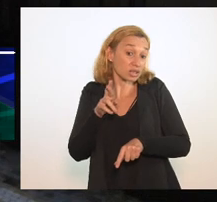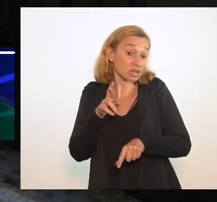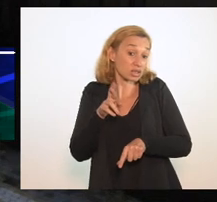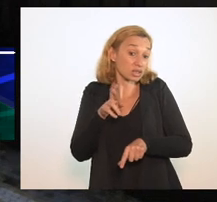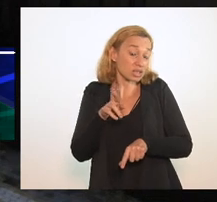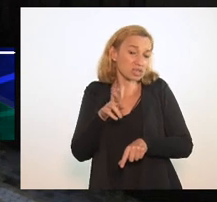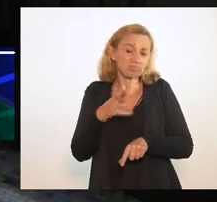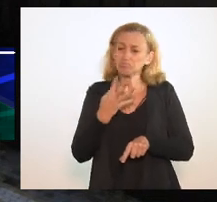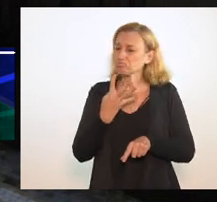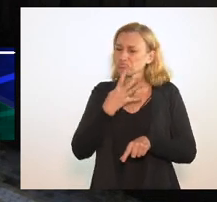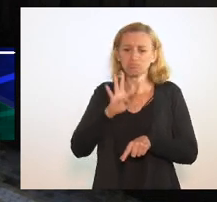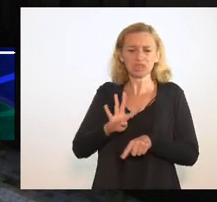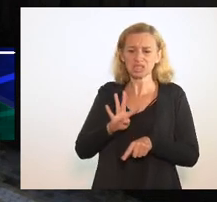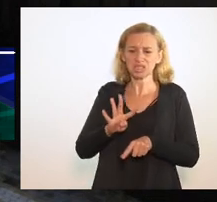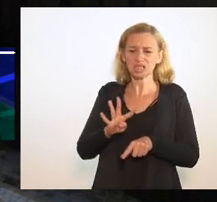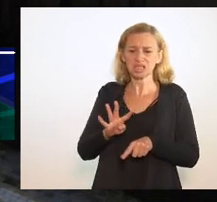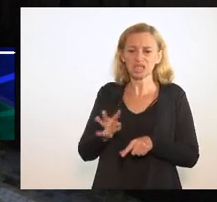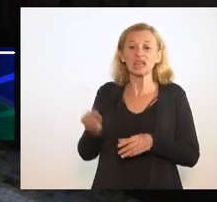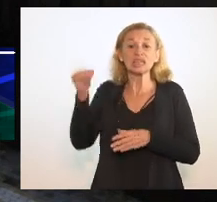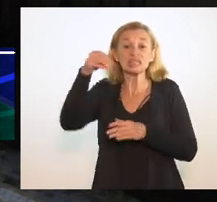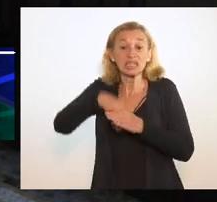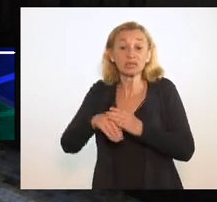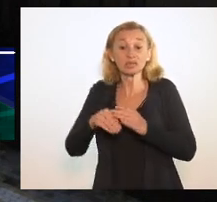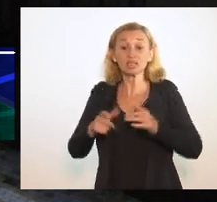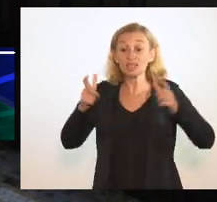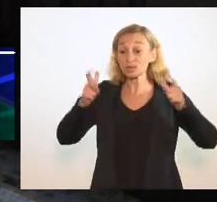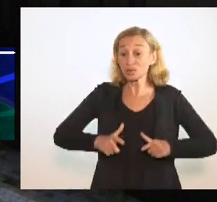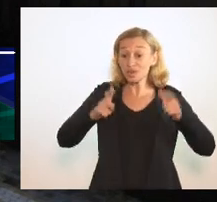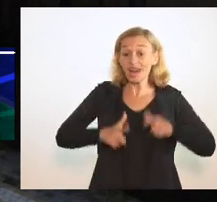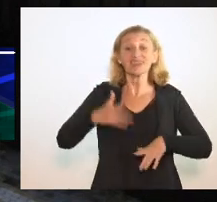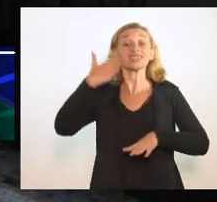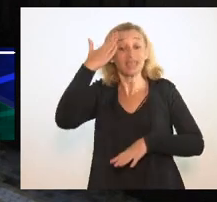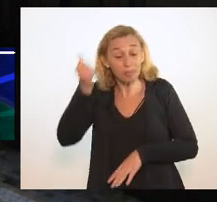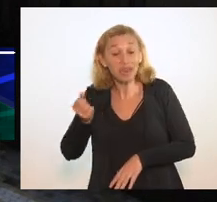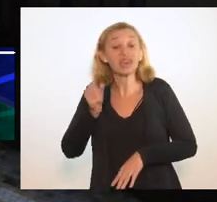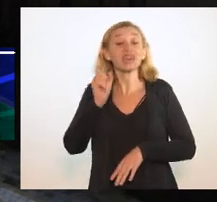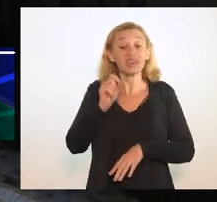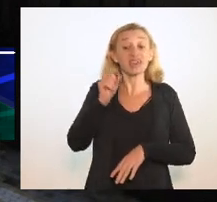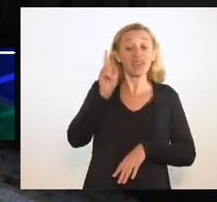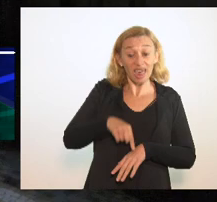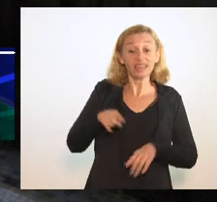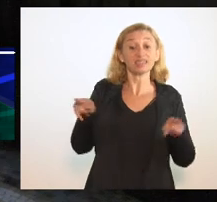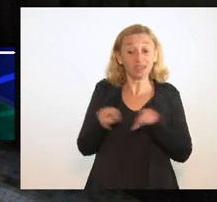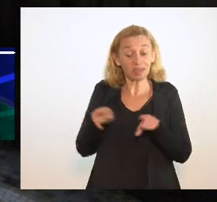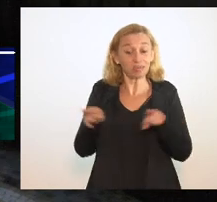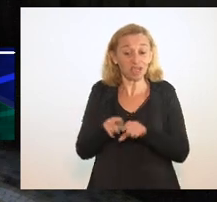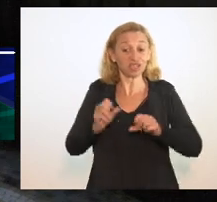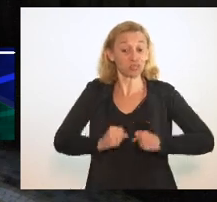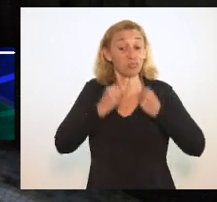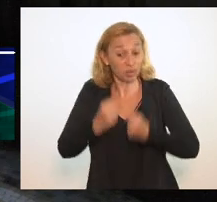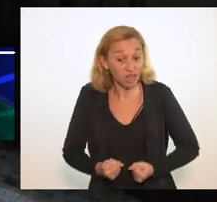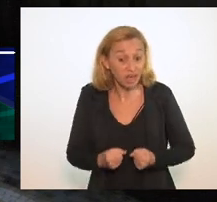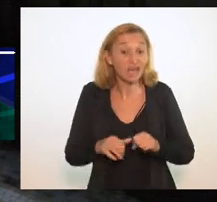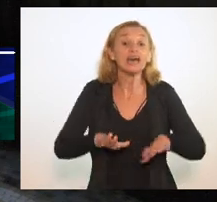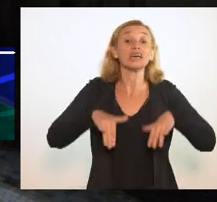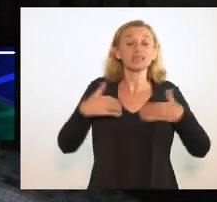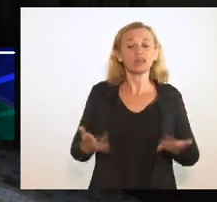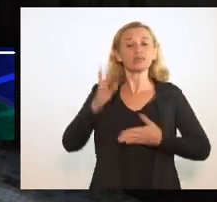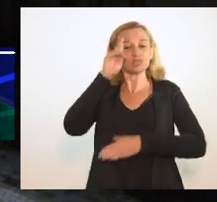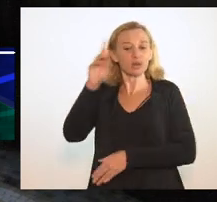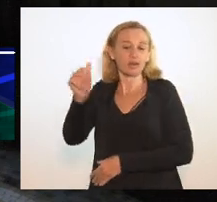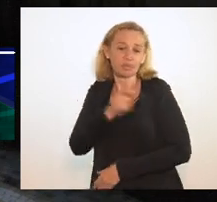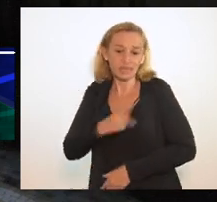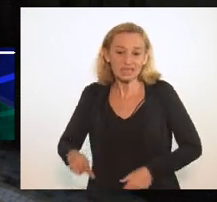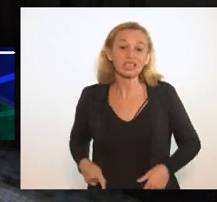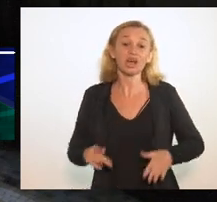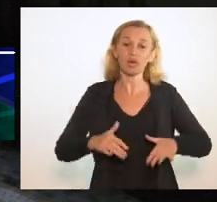são reconhecidas dentro desse espaço de saber que também é um espaço de poder. Então, senhora presidenta, é com